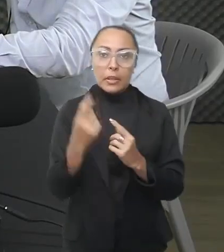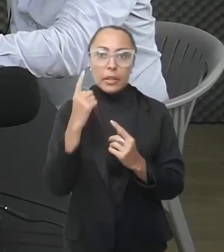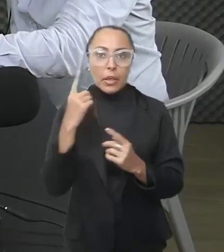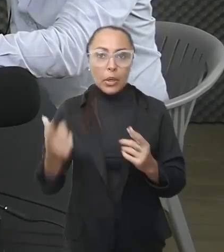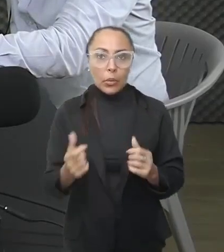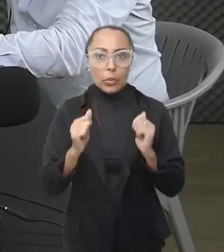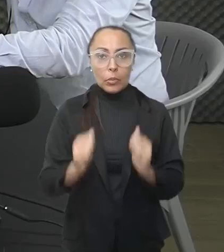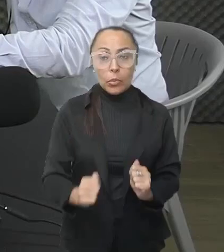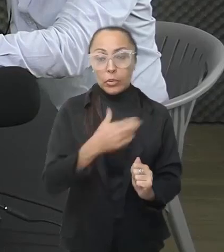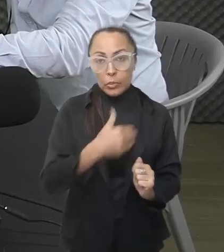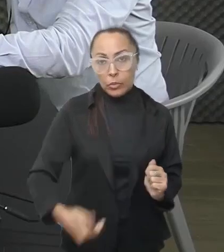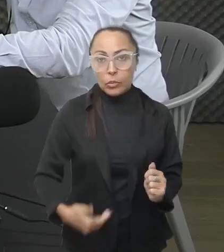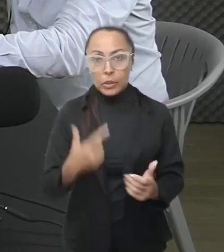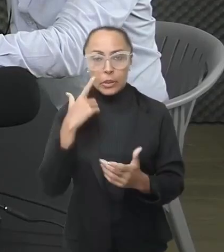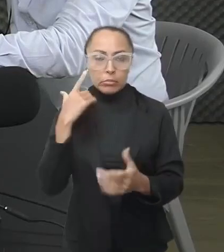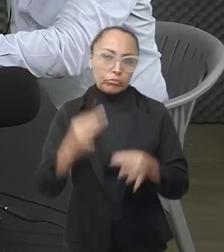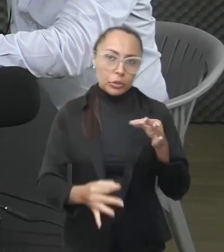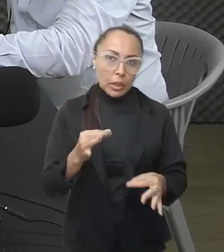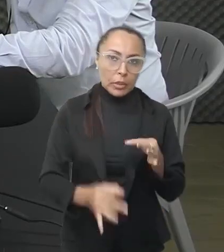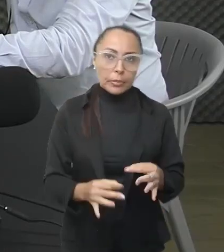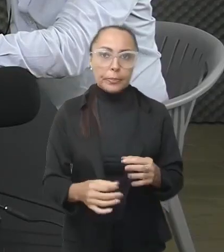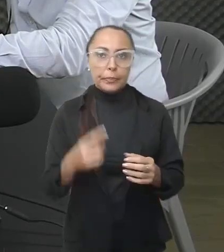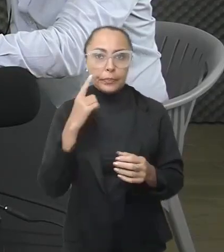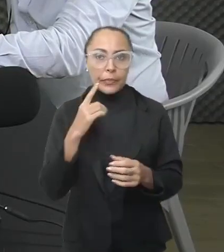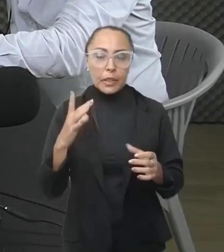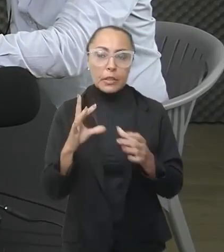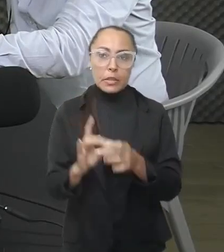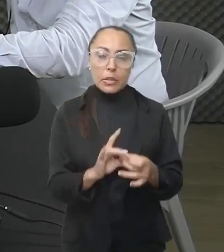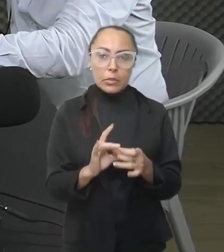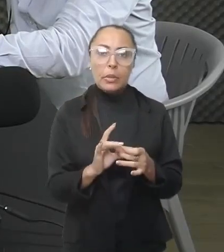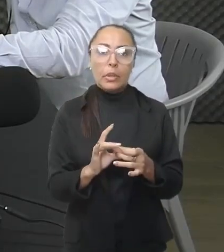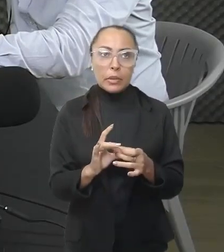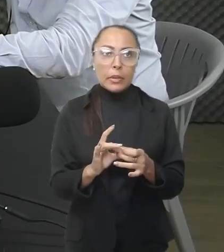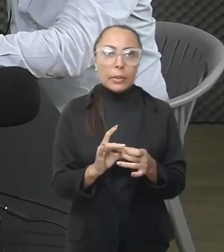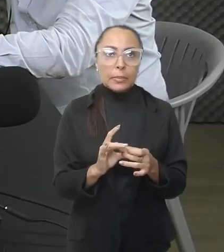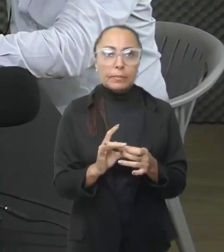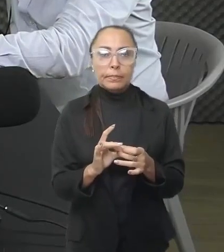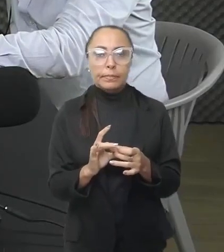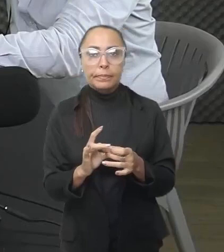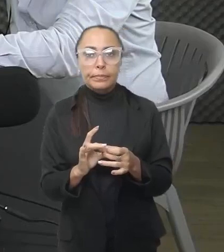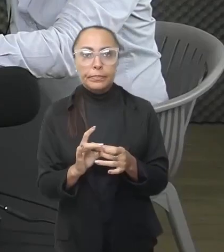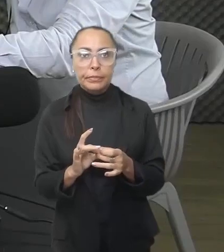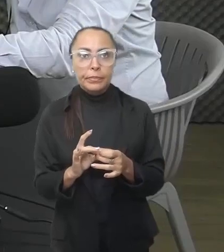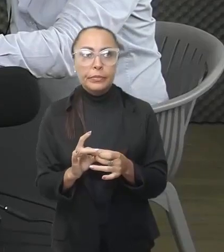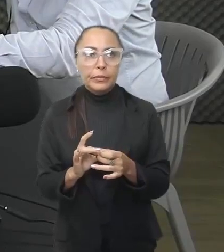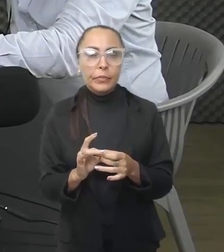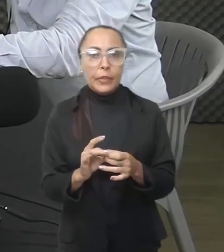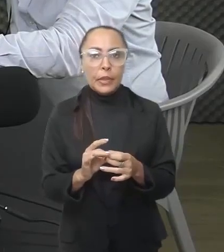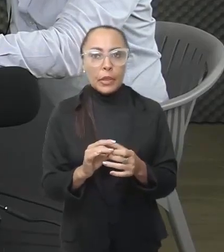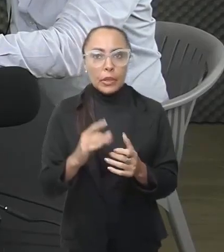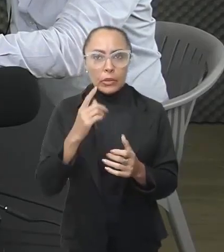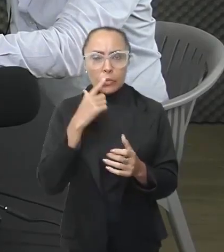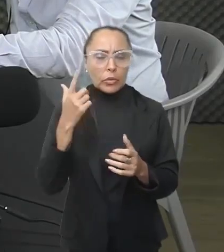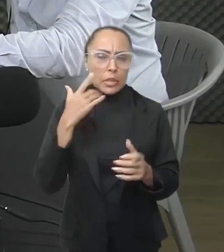público, poder judiciário, ela se une para, não vou dizer assim repercutir,